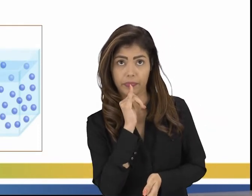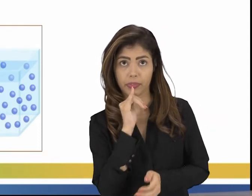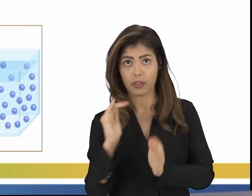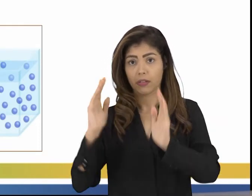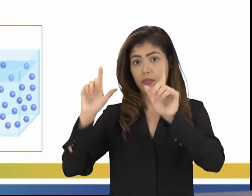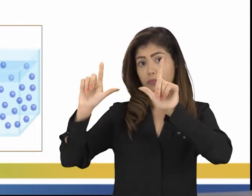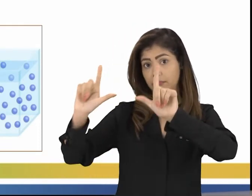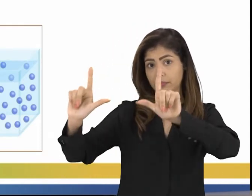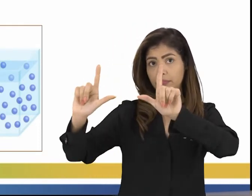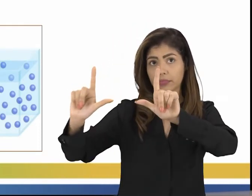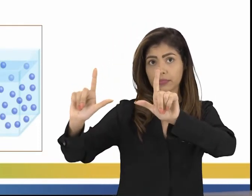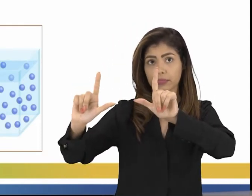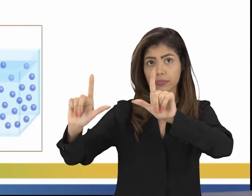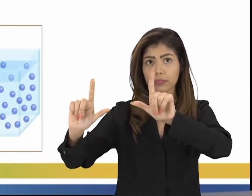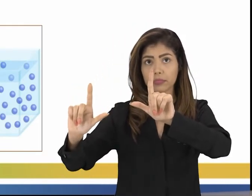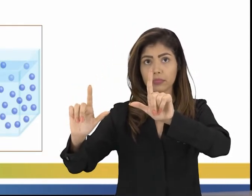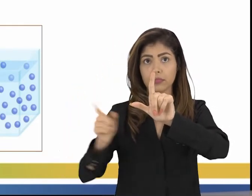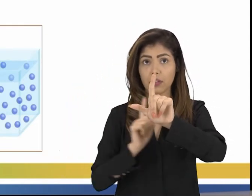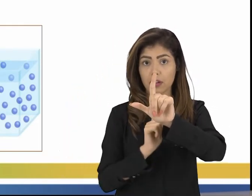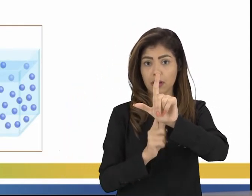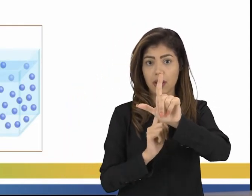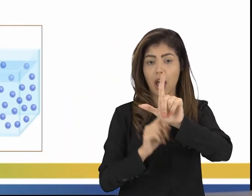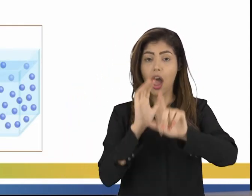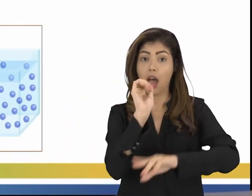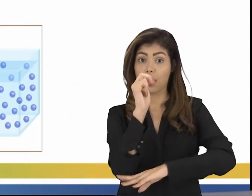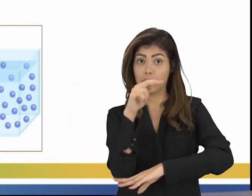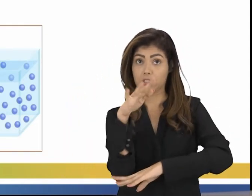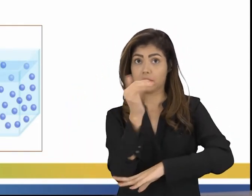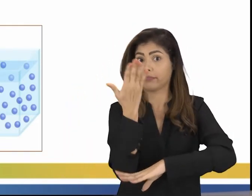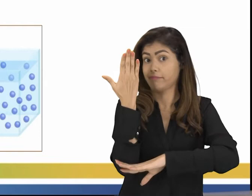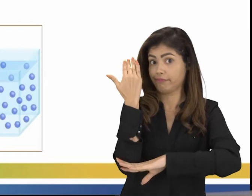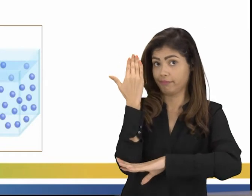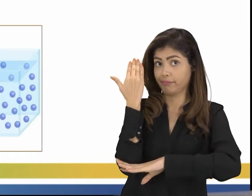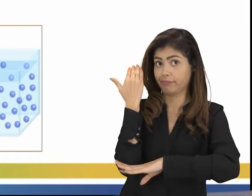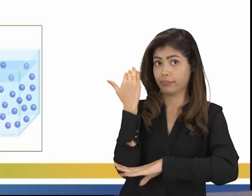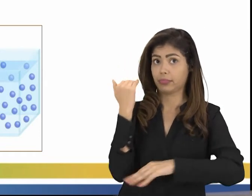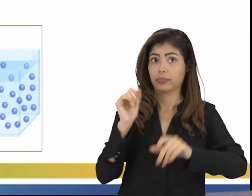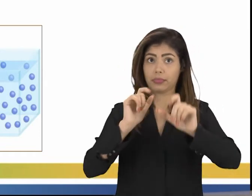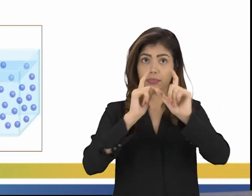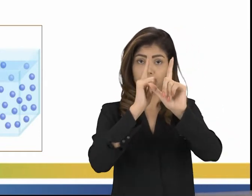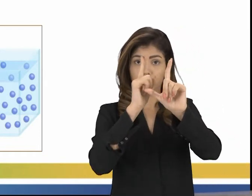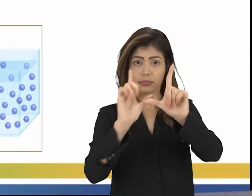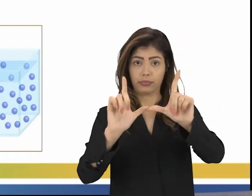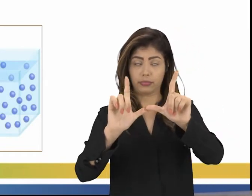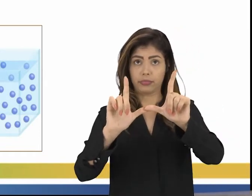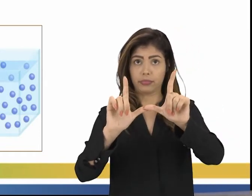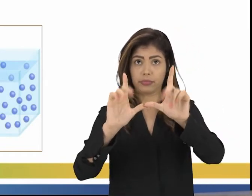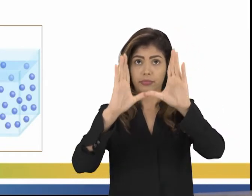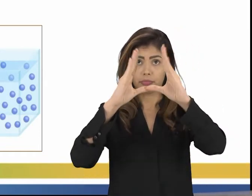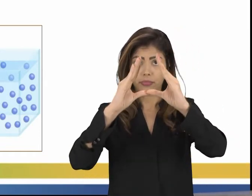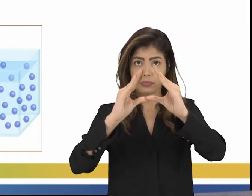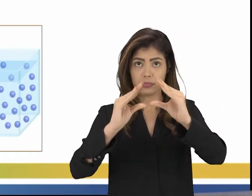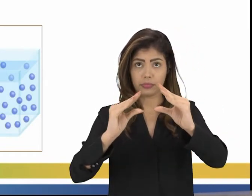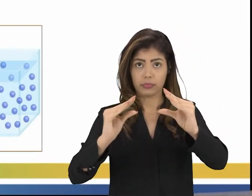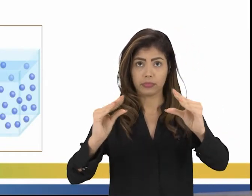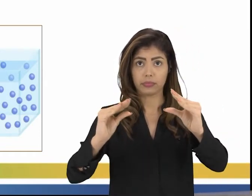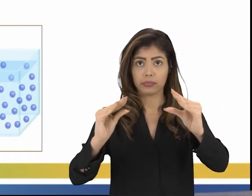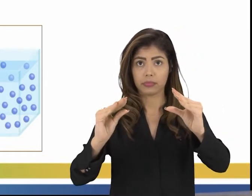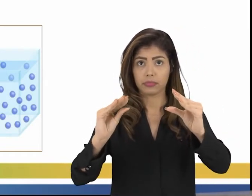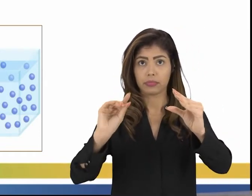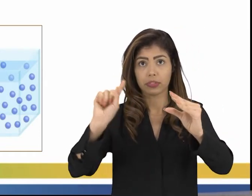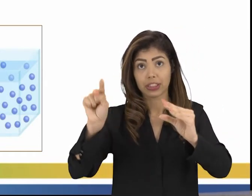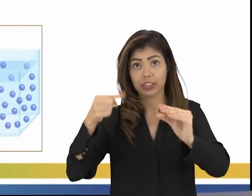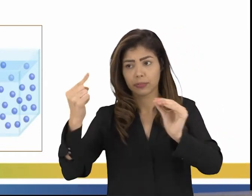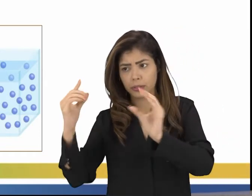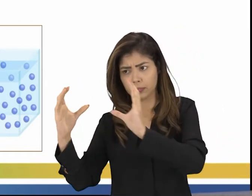olha, uma osmose acontecendo. O antes, uma solução mais diluída e uma solução